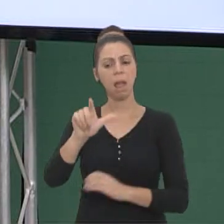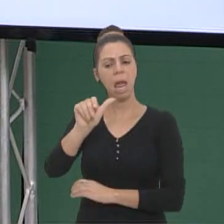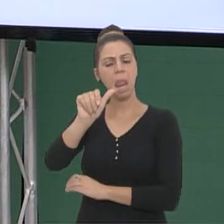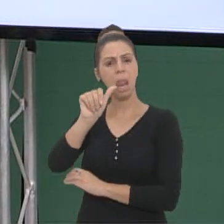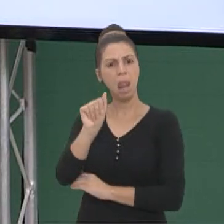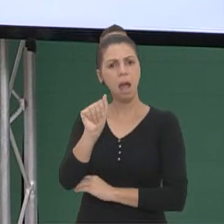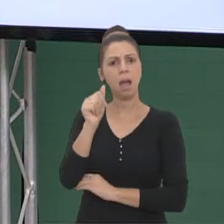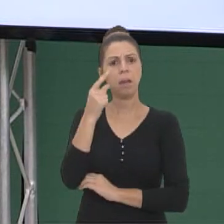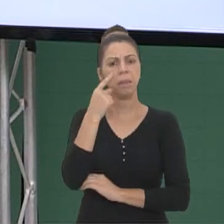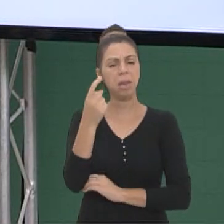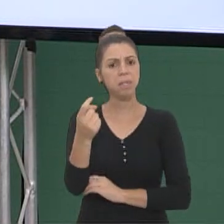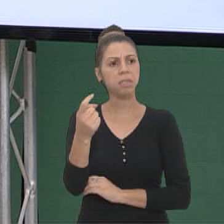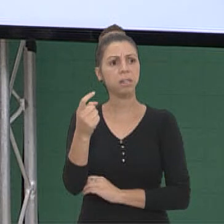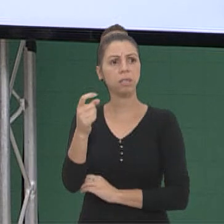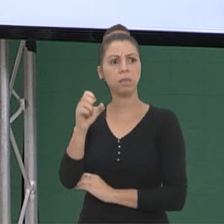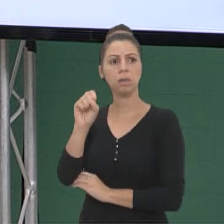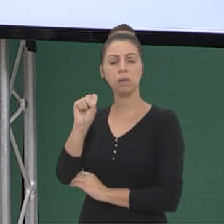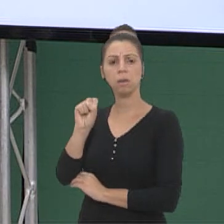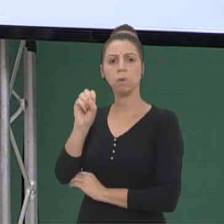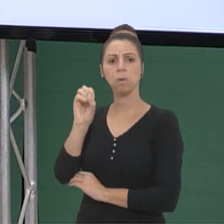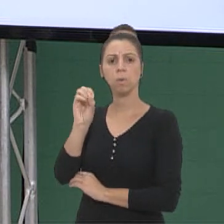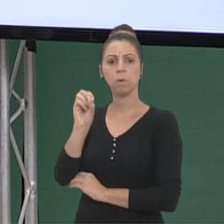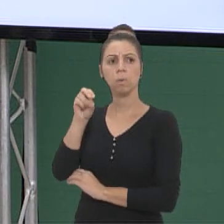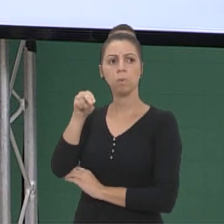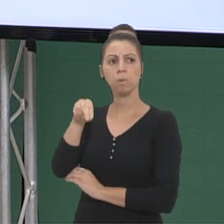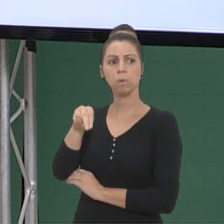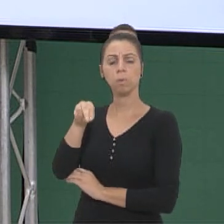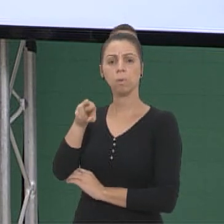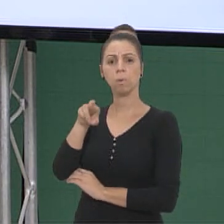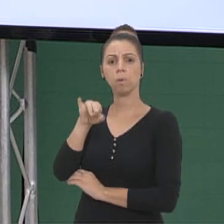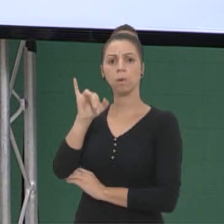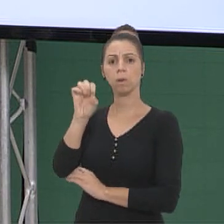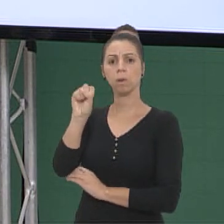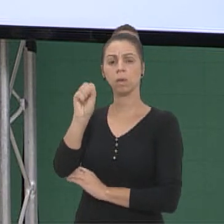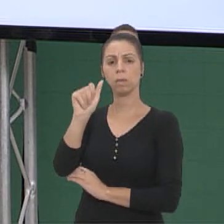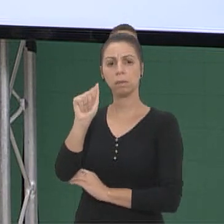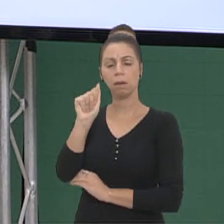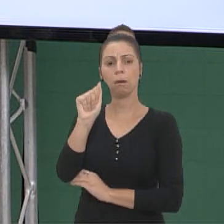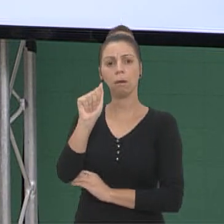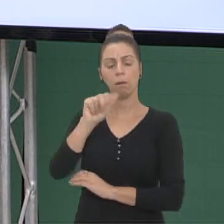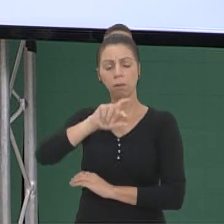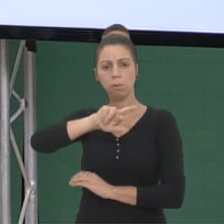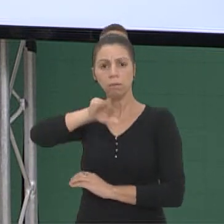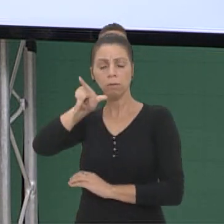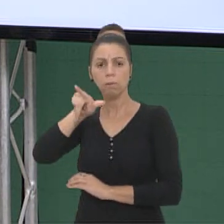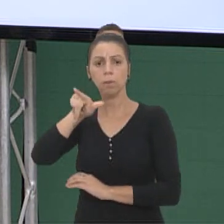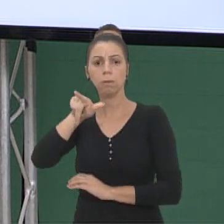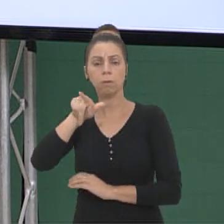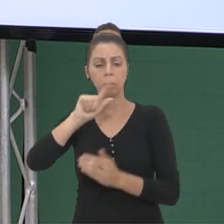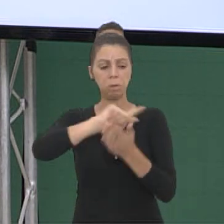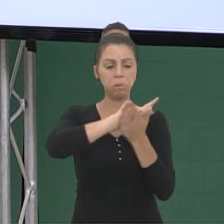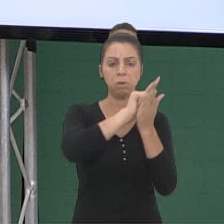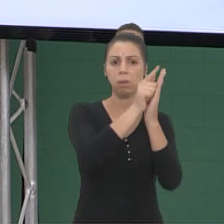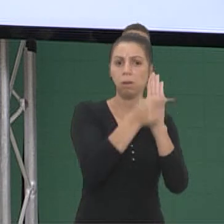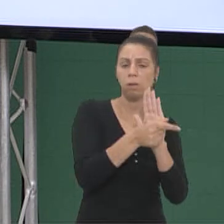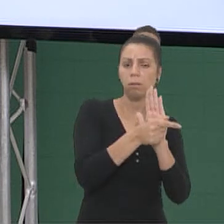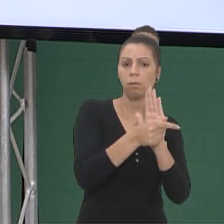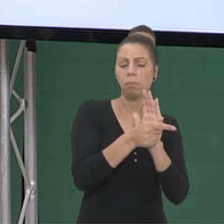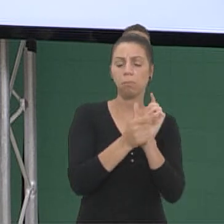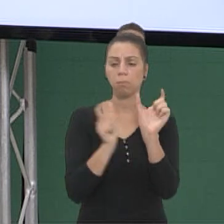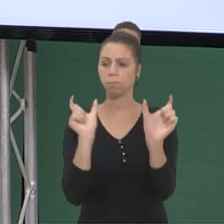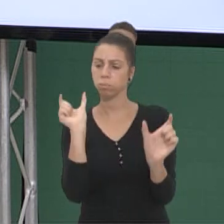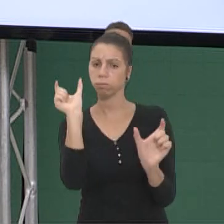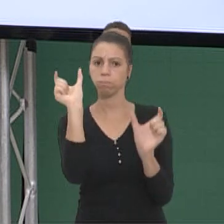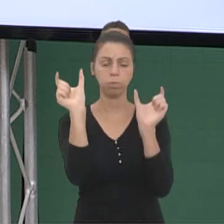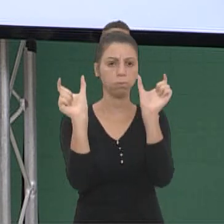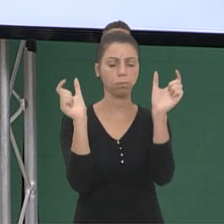uma palavra heterogenérica, heterogenérica? Hétero, diferença, genérica, de gênero. Então são palavras que quando